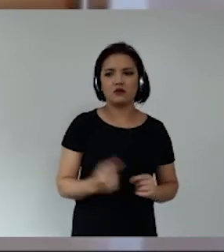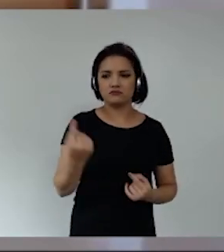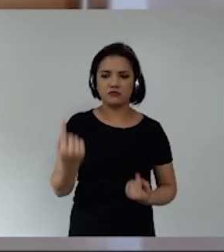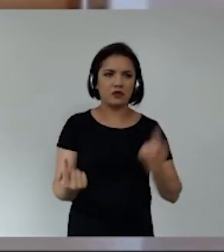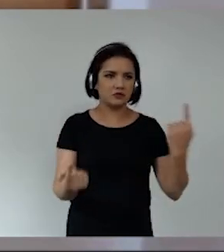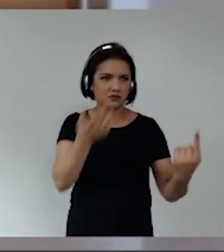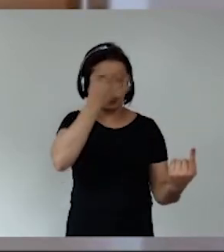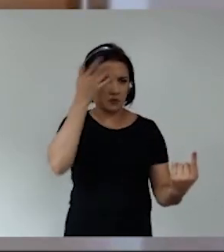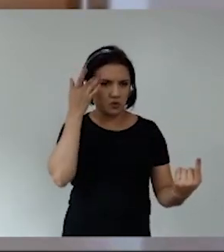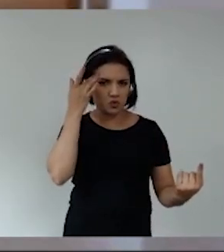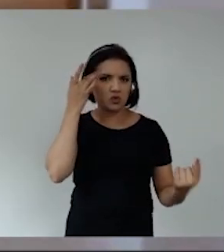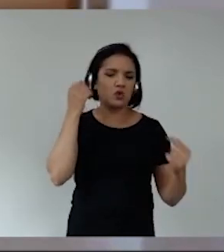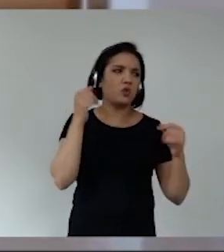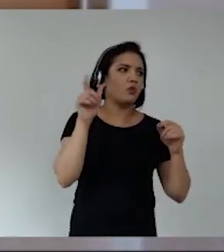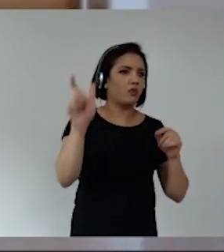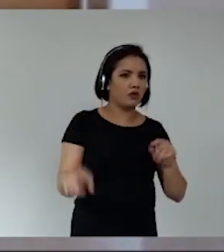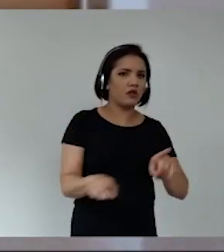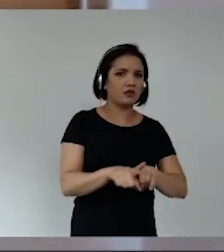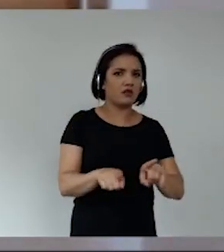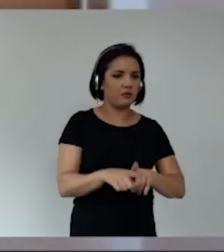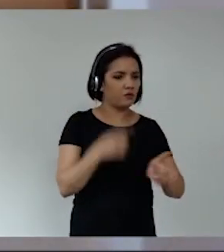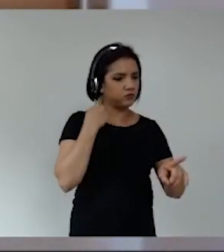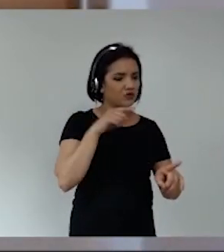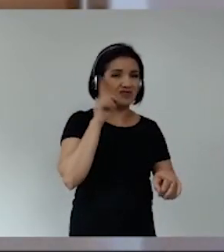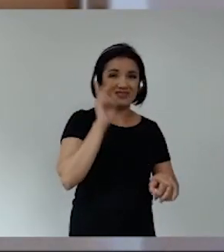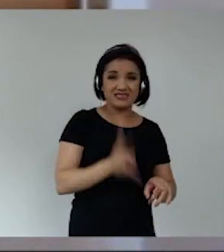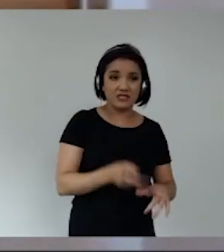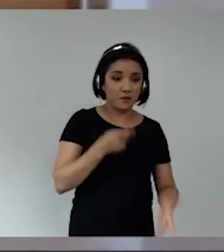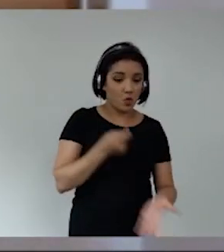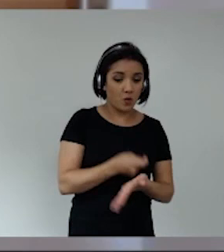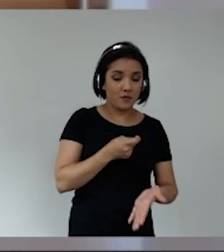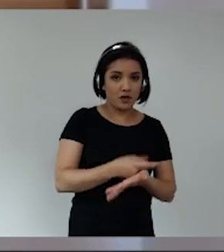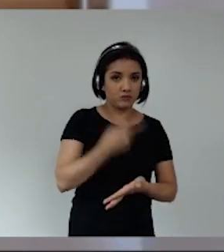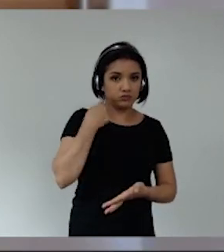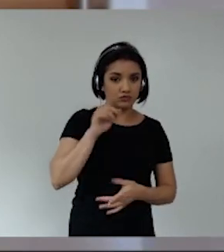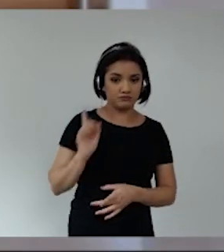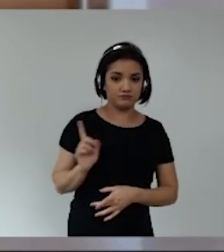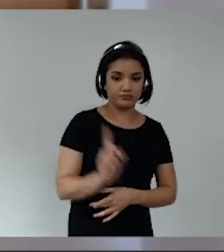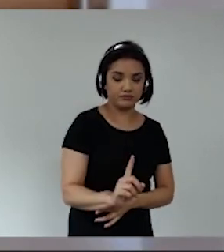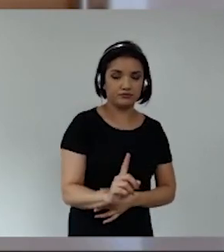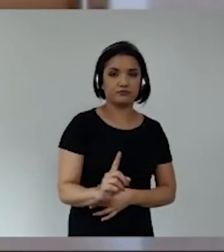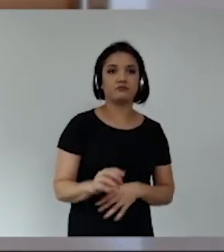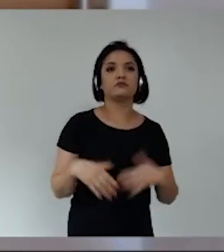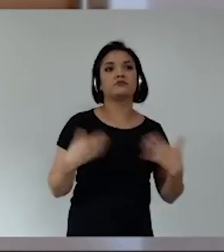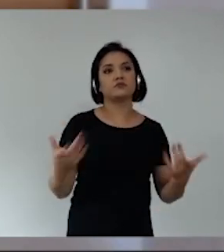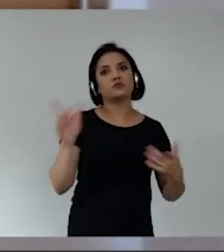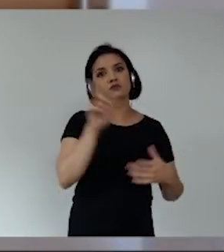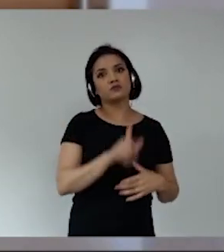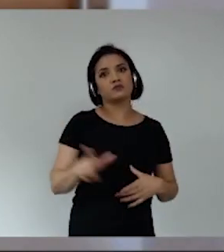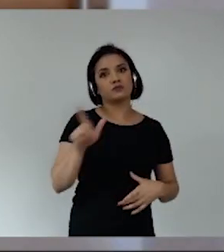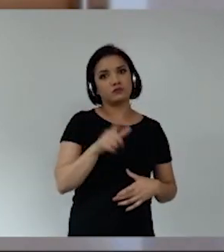exequente nesse procedimento é sempre obrigatória a presença do advogado. É claro que o